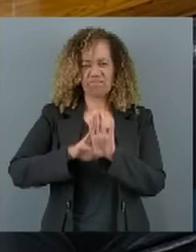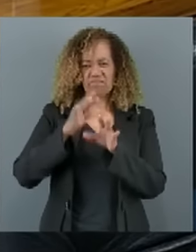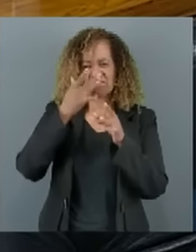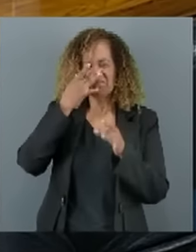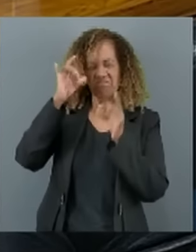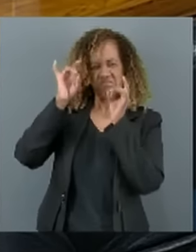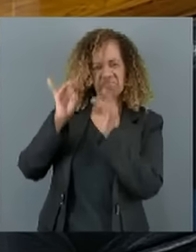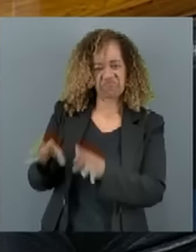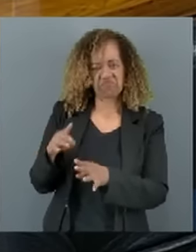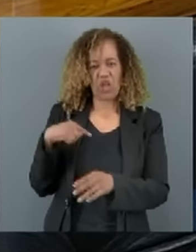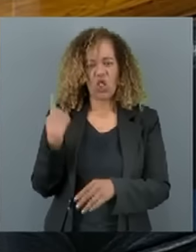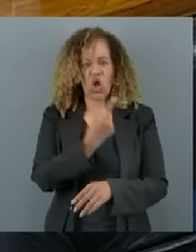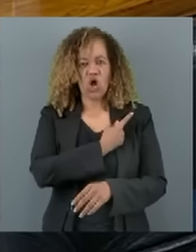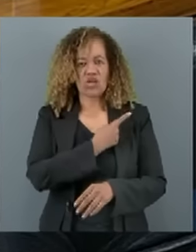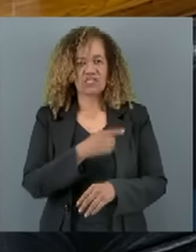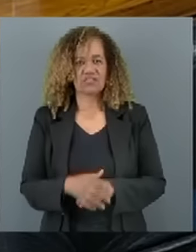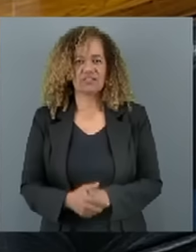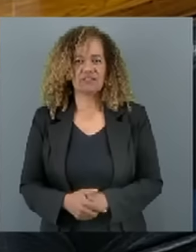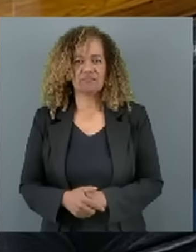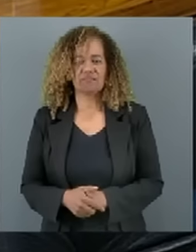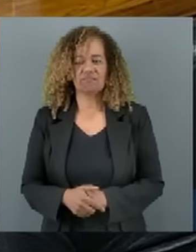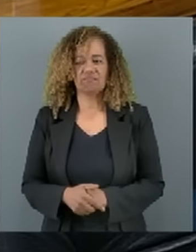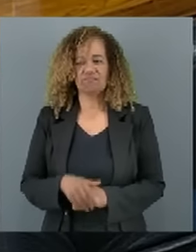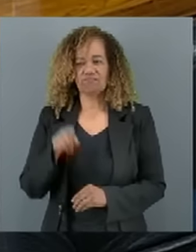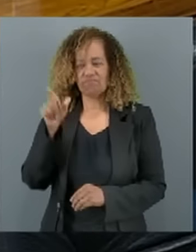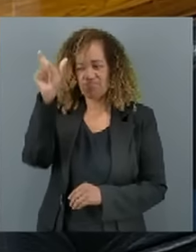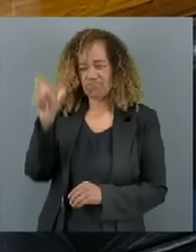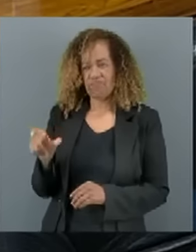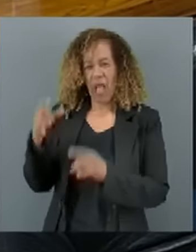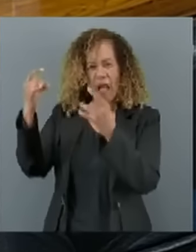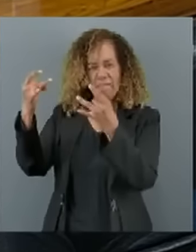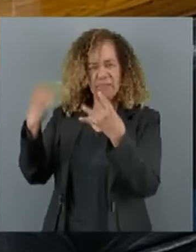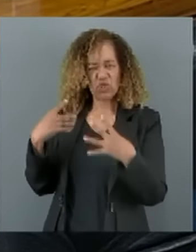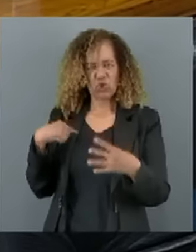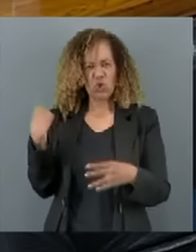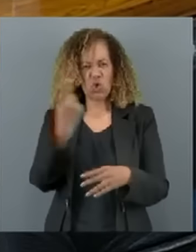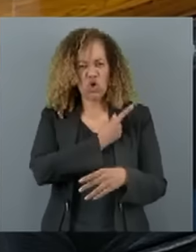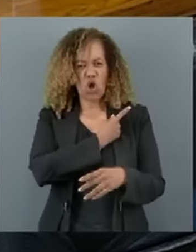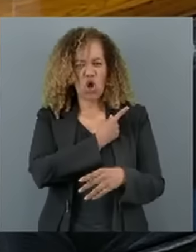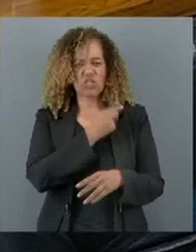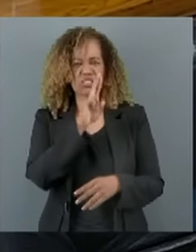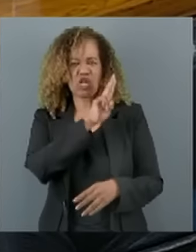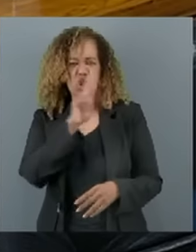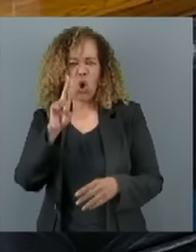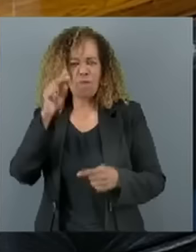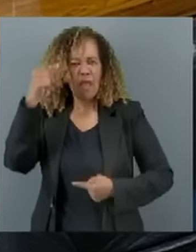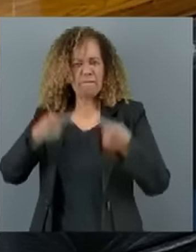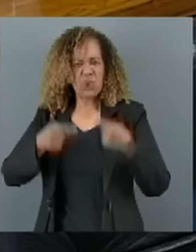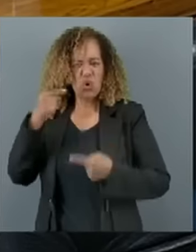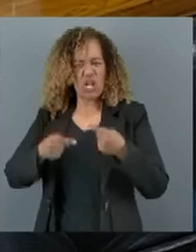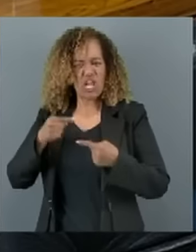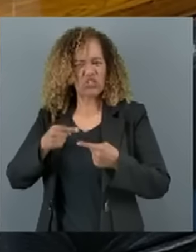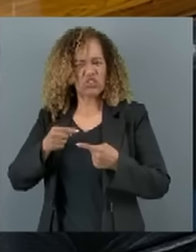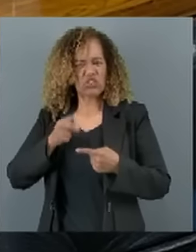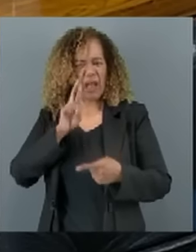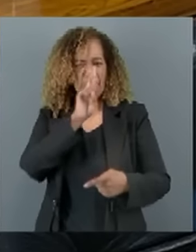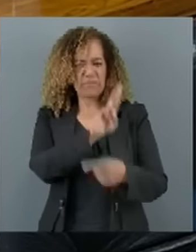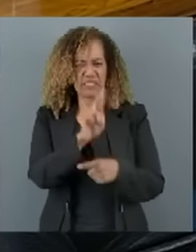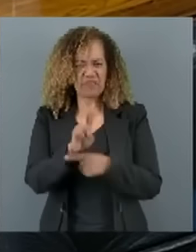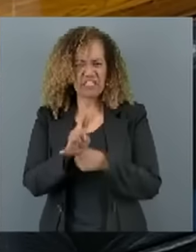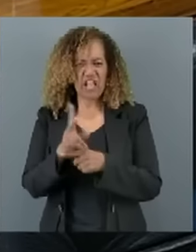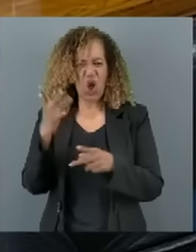nós a senhora Nos abandonou em nome de uma política de preservação de uma